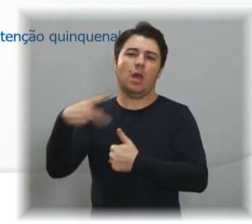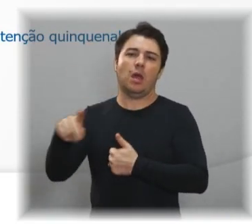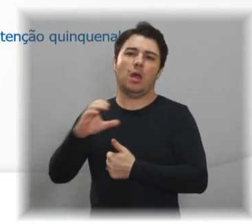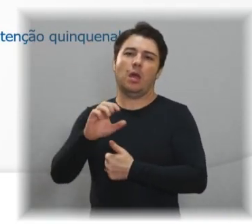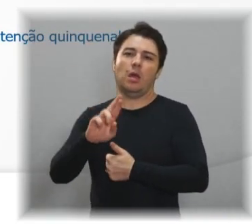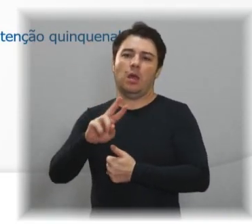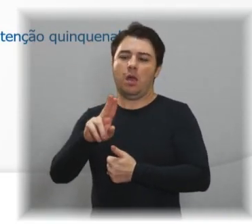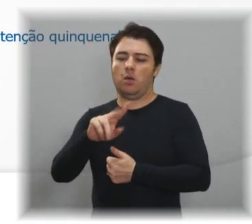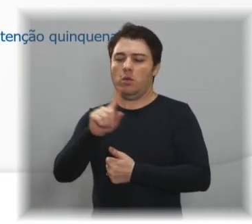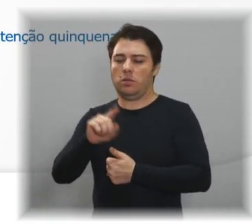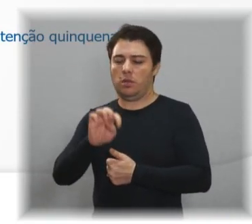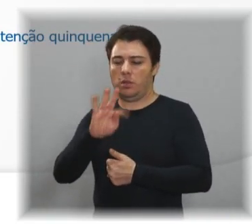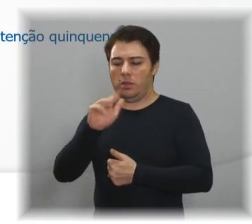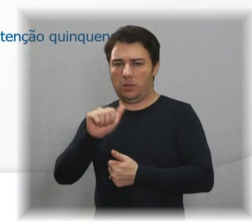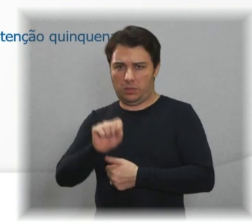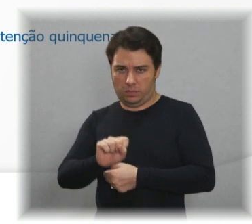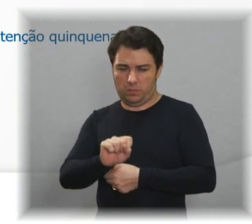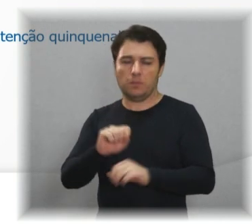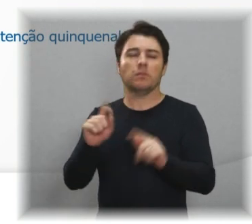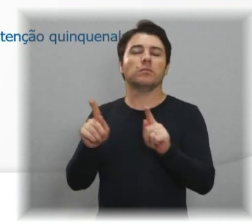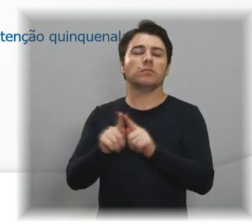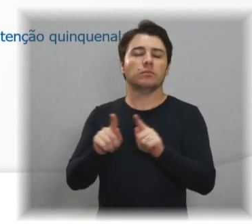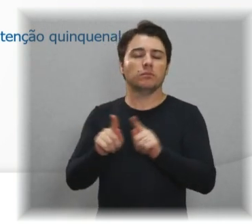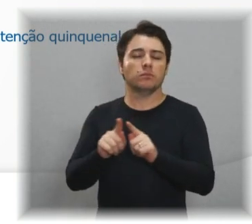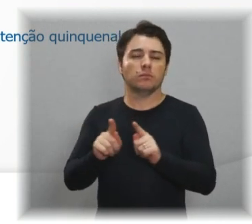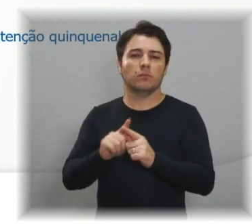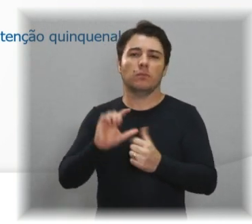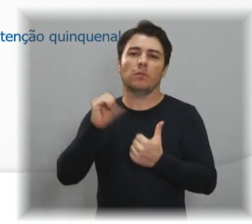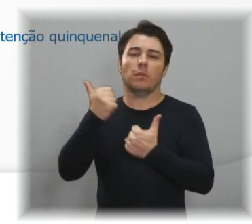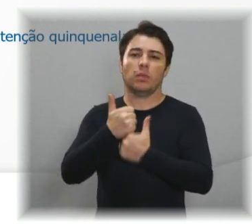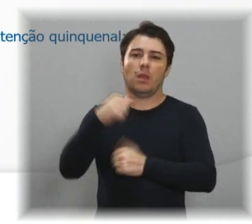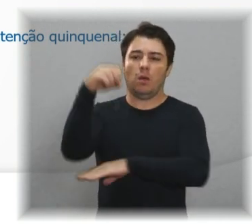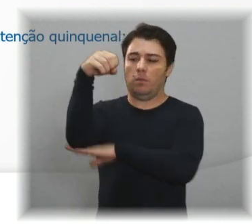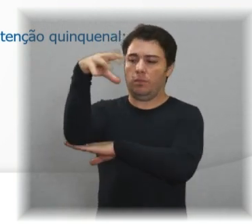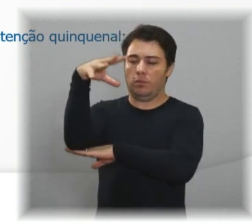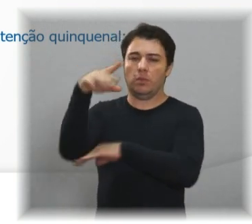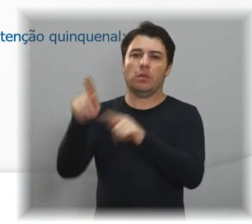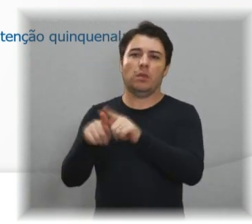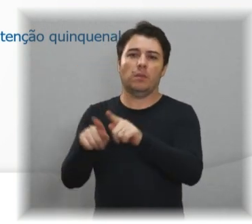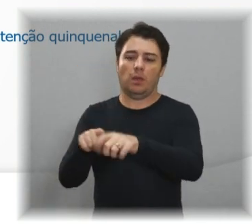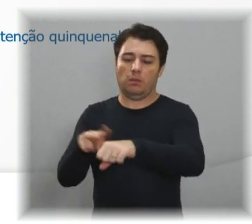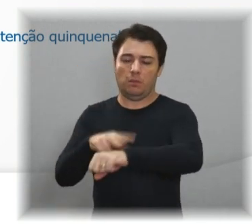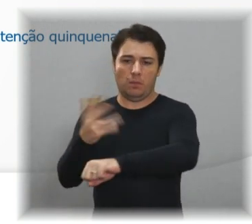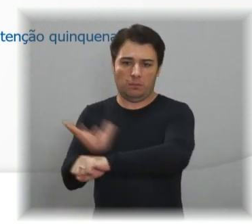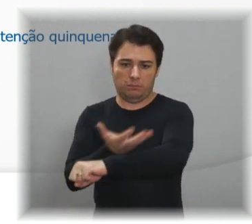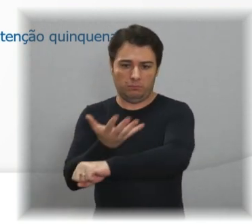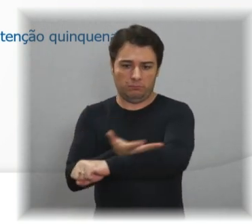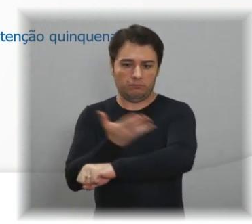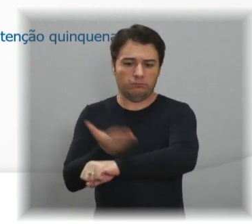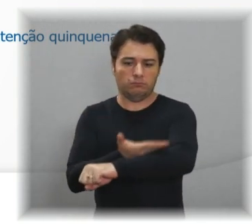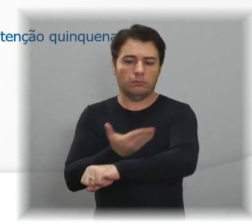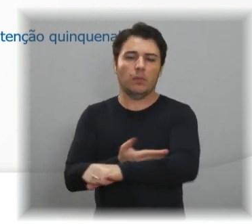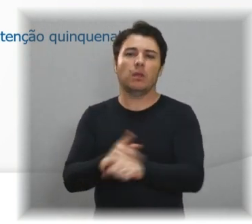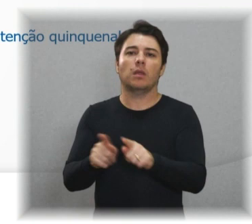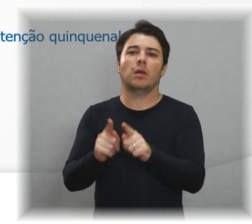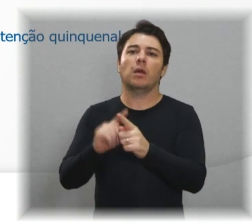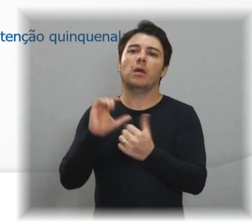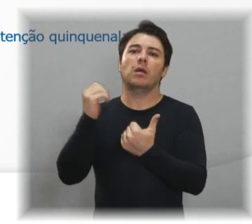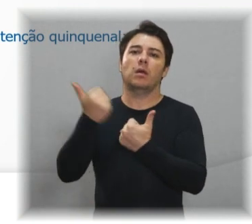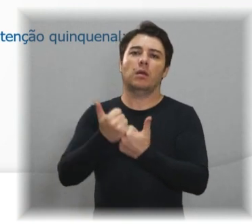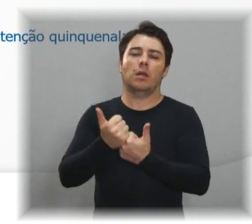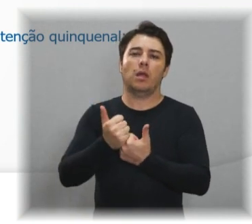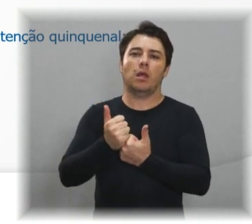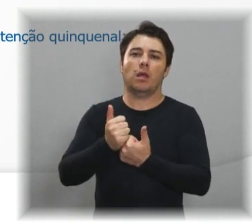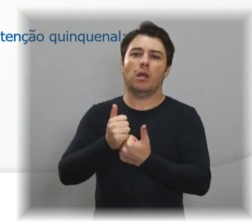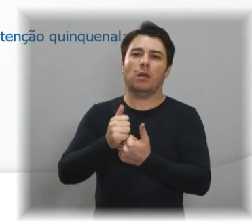em caráter de urgência né submissão de poste rosadas submissão de chave e substituição